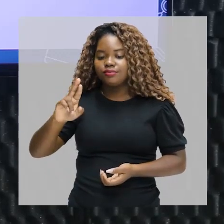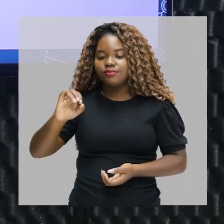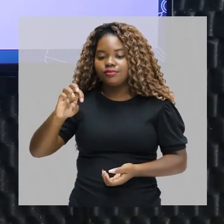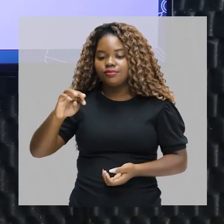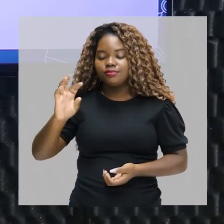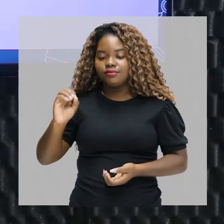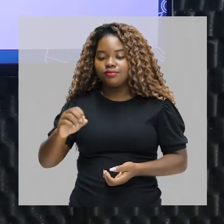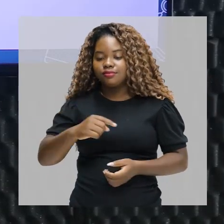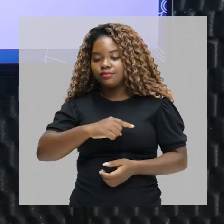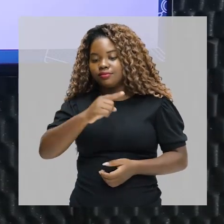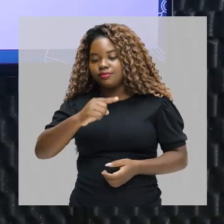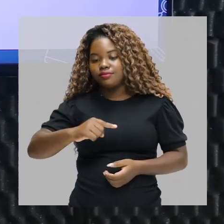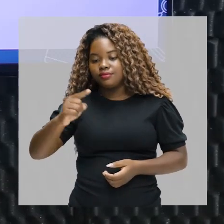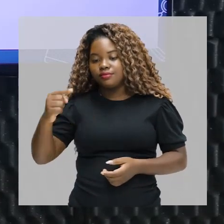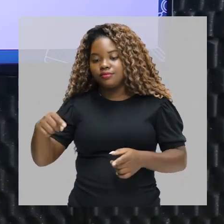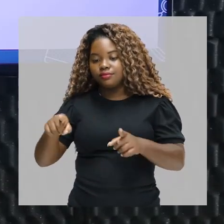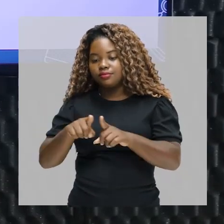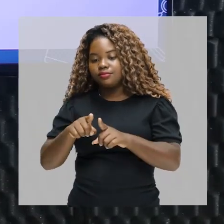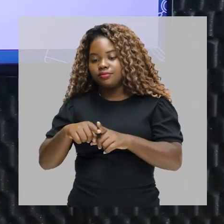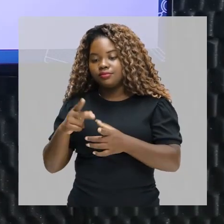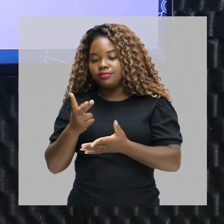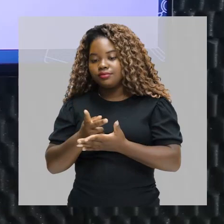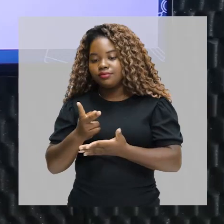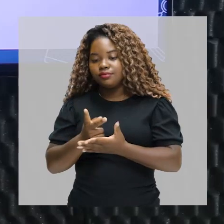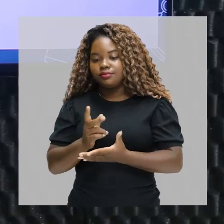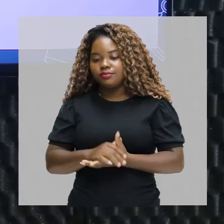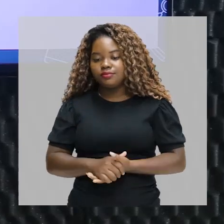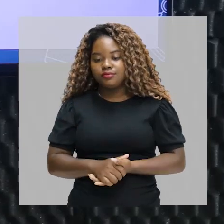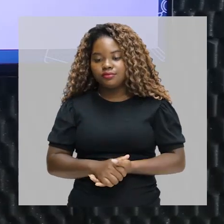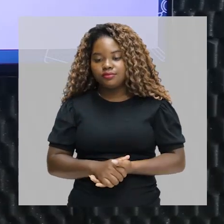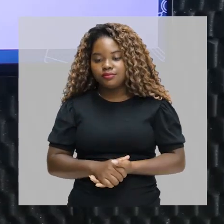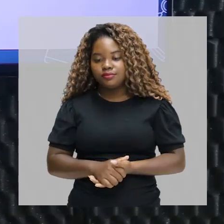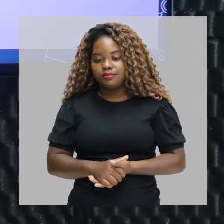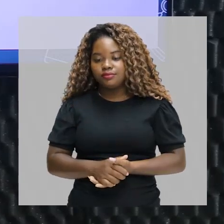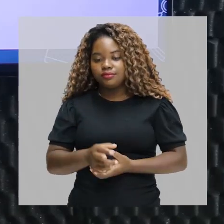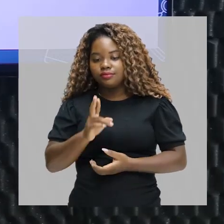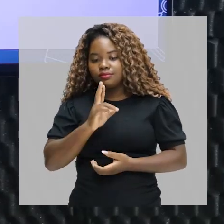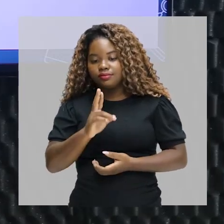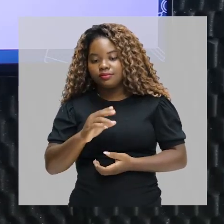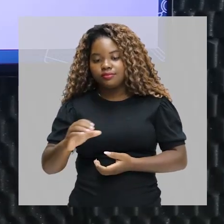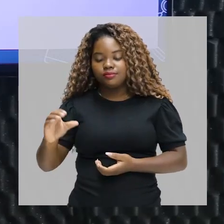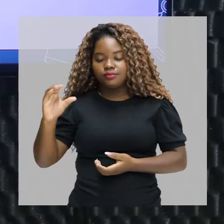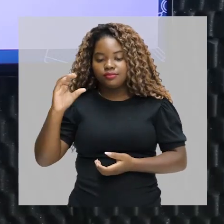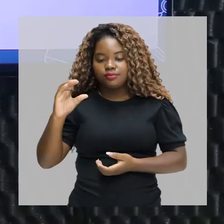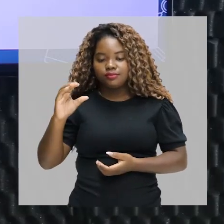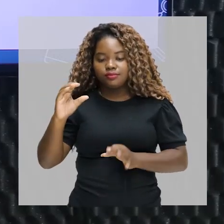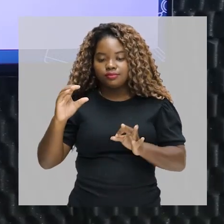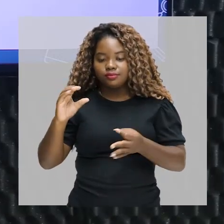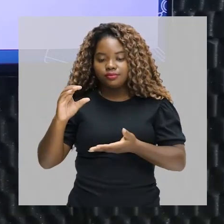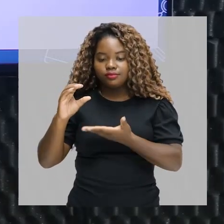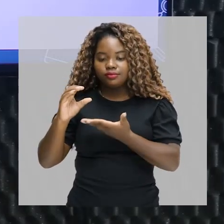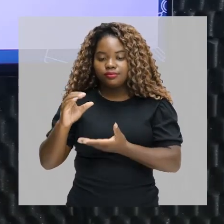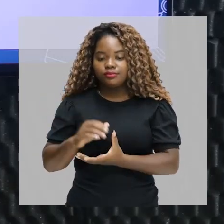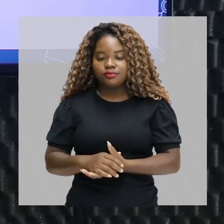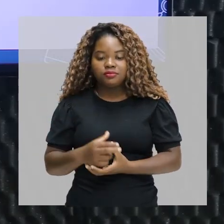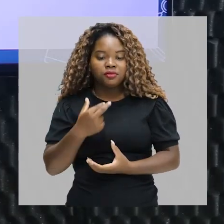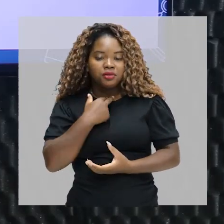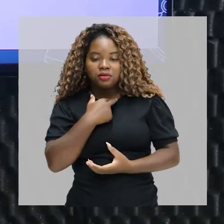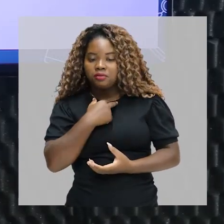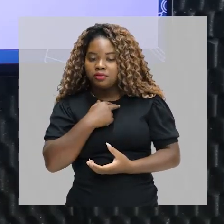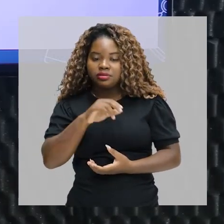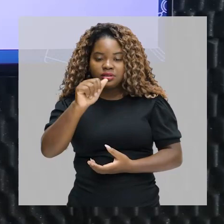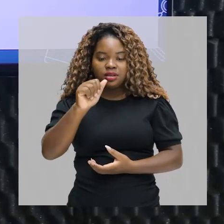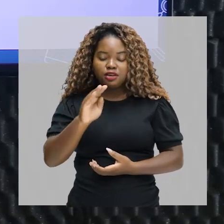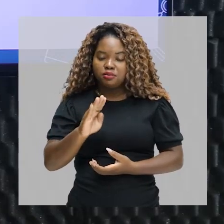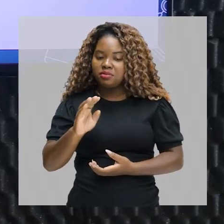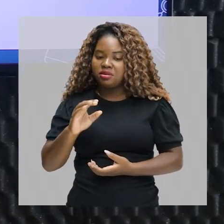E a constante, tá ok? Então, por isso que a resposta é a letra C. Certo? Não pode ser nenhuma das